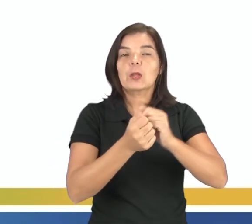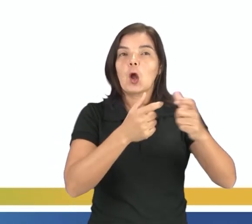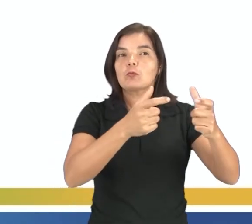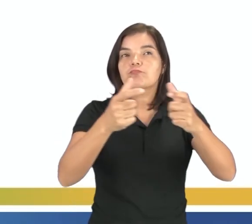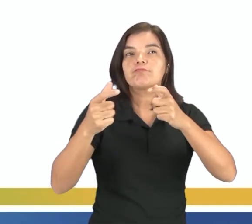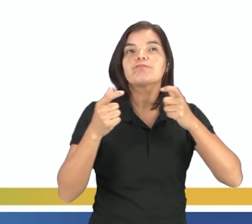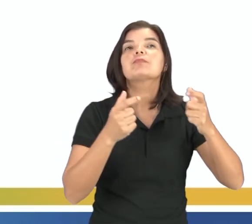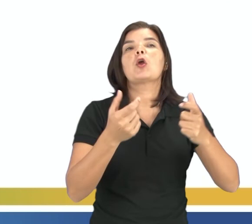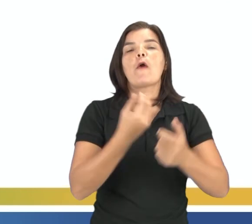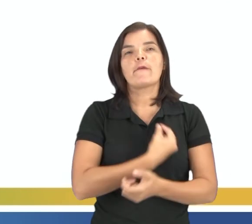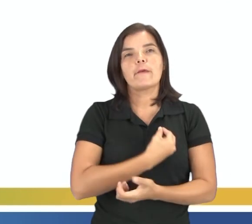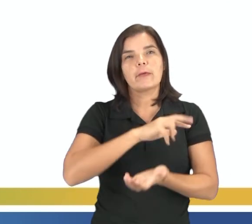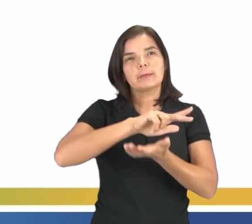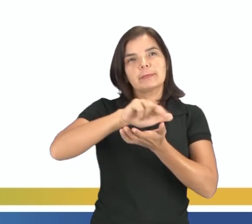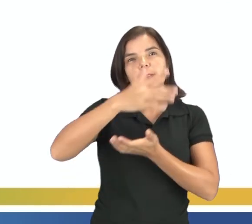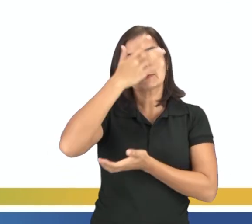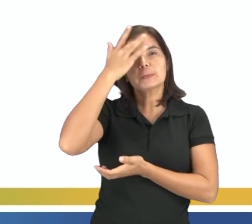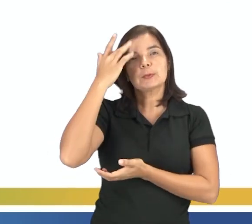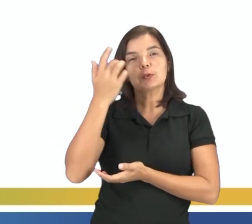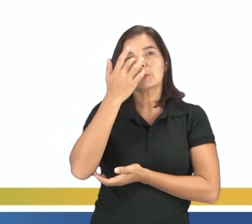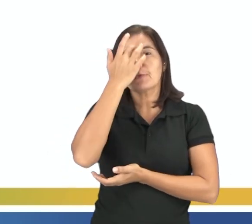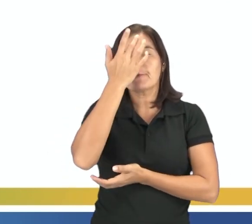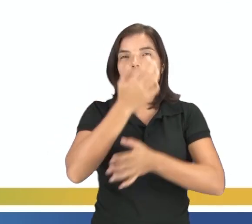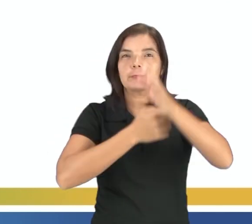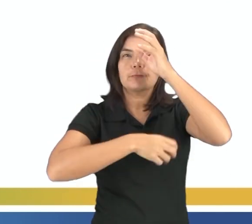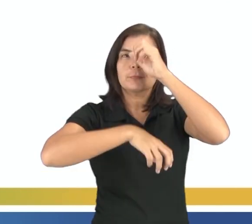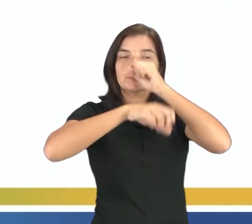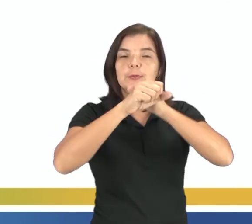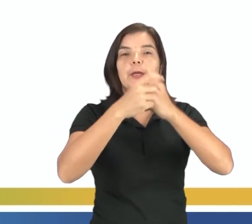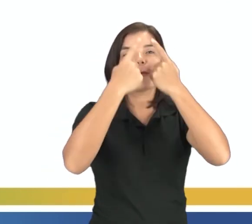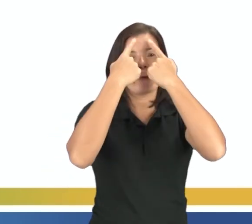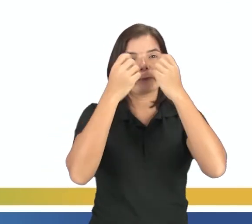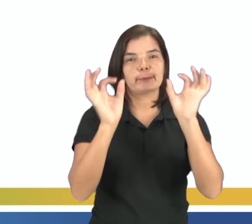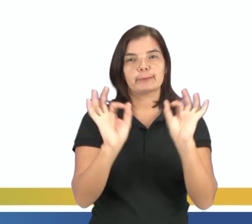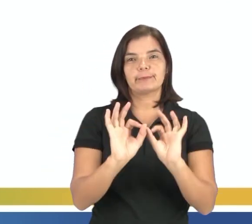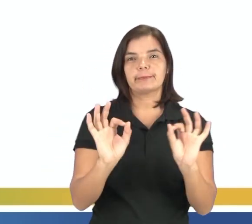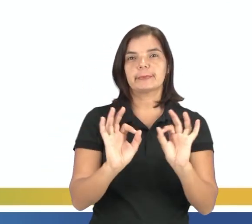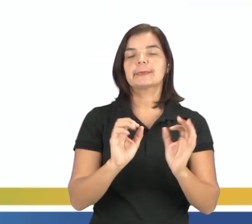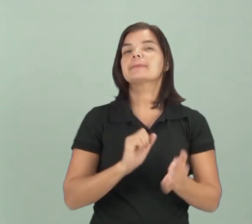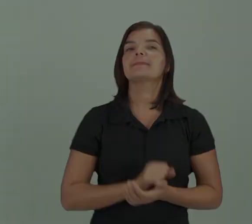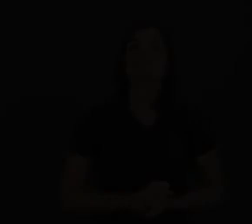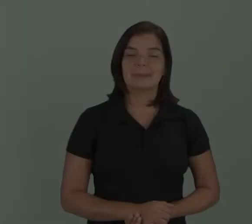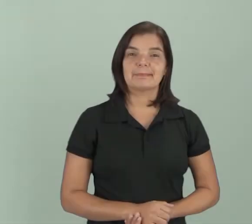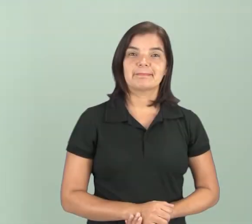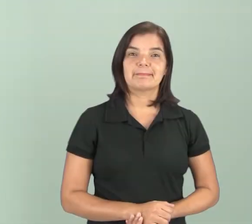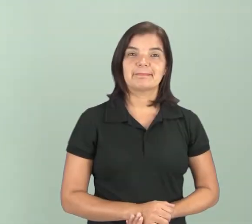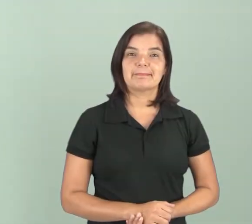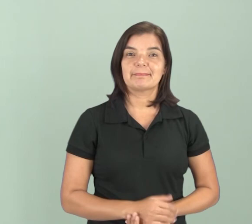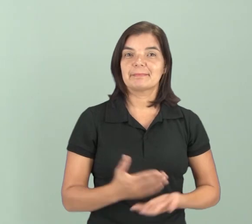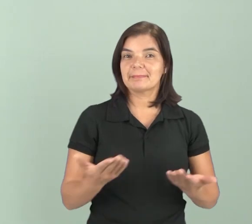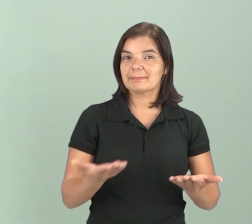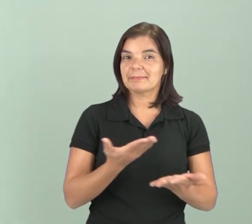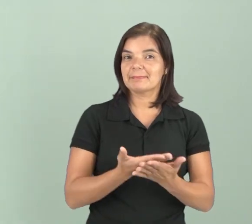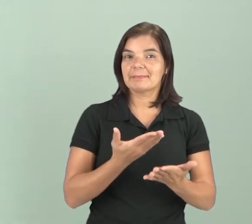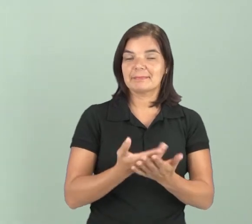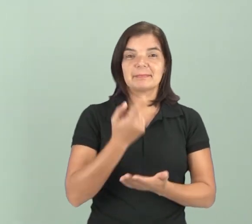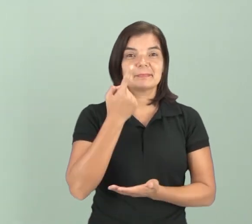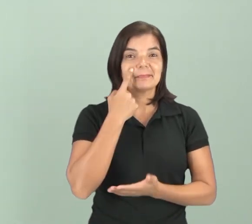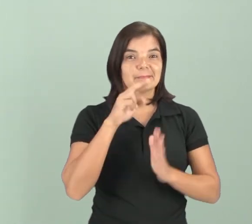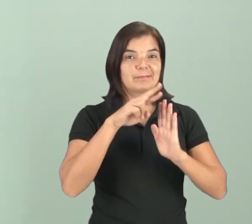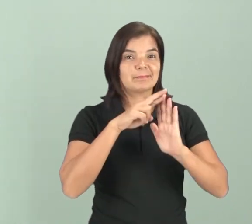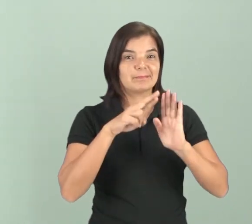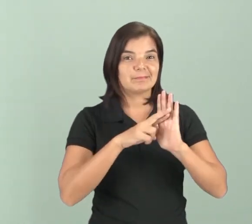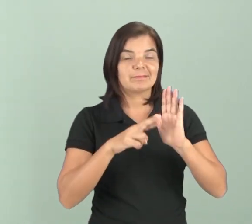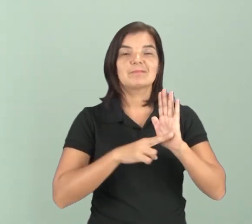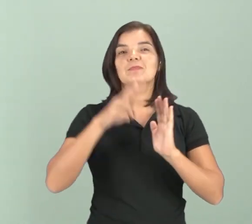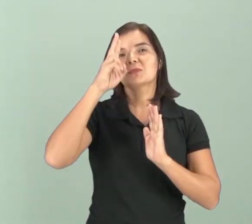adaptado a qualquer espaço, envolver vários jogadores, ser fácil de aprender e não violento. Na aula de hoje, vimos as regras